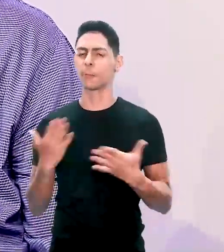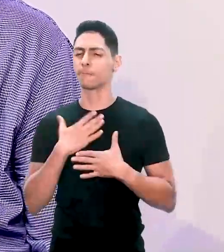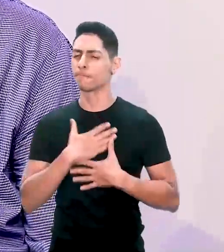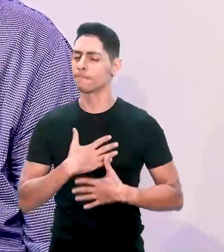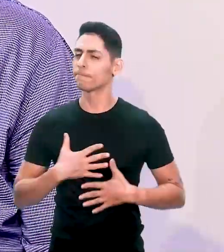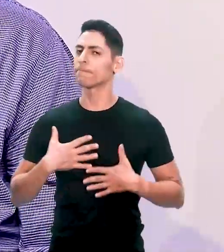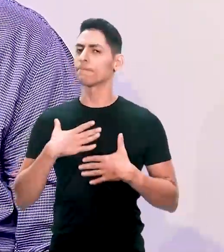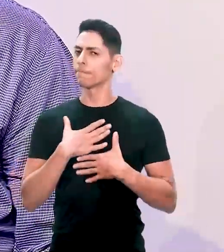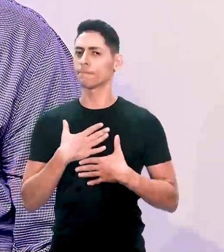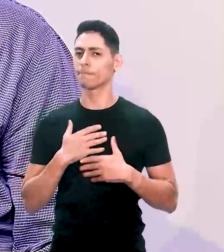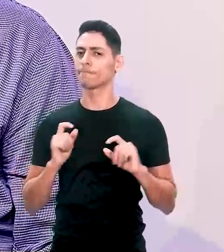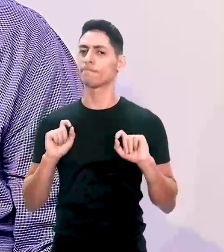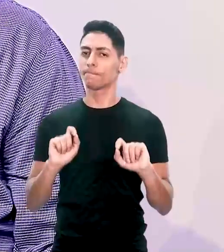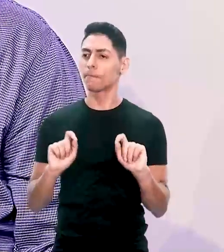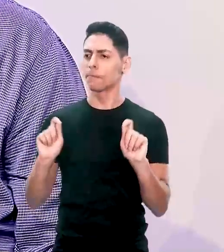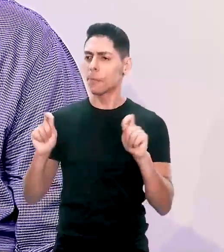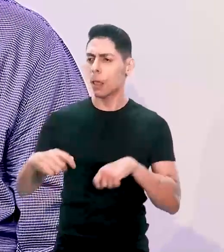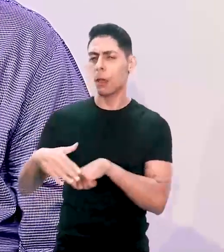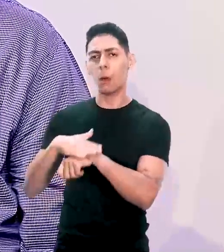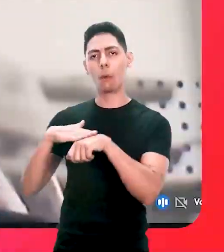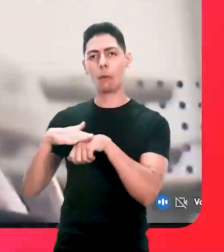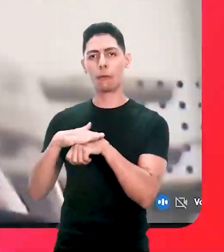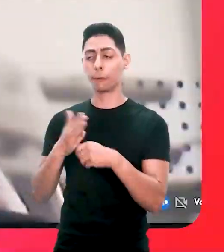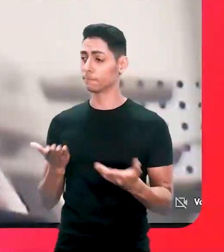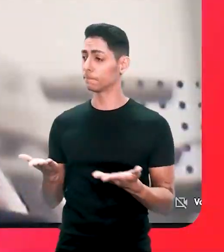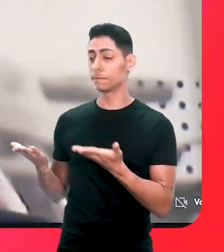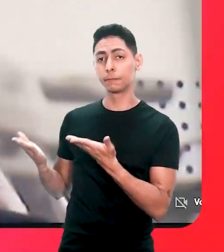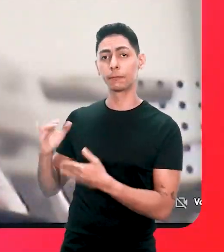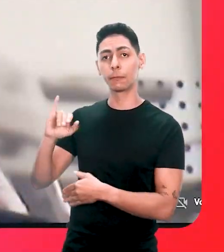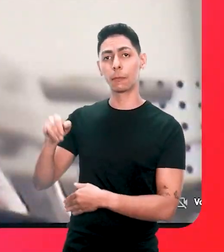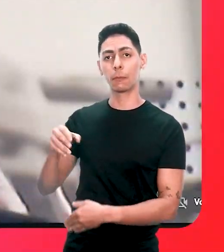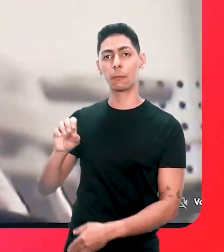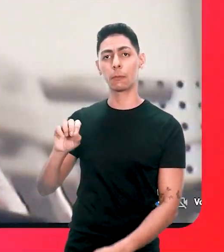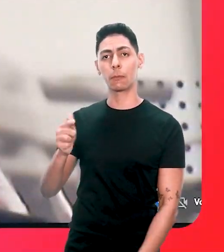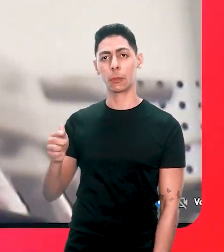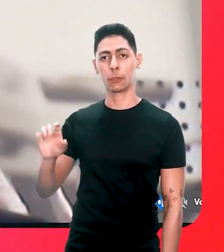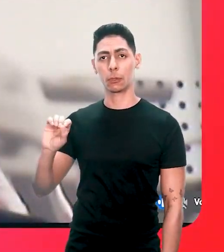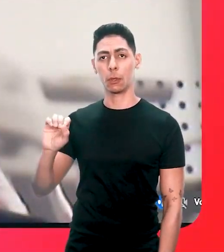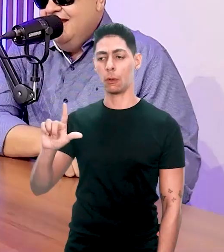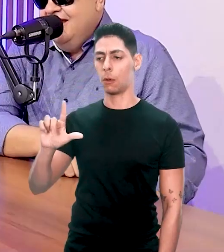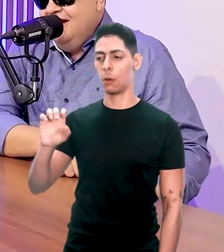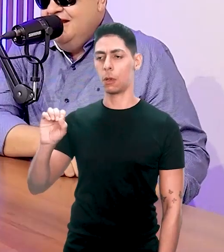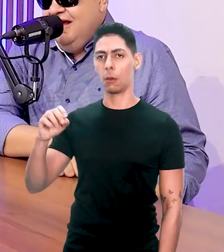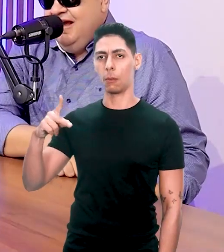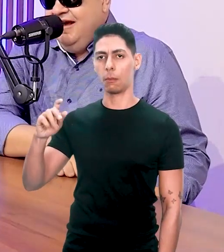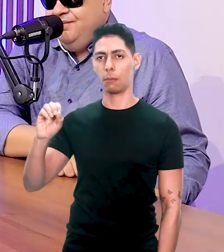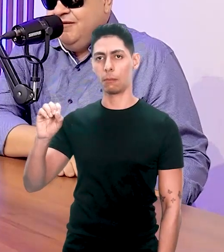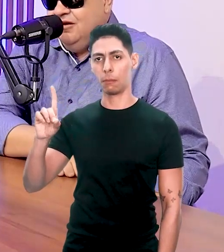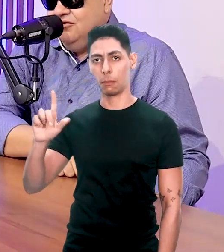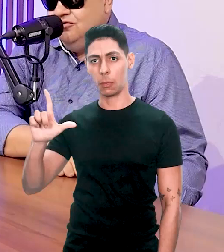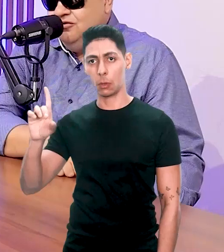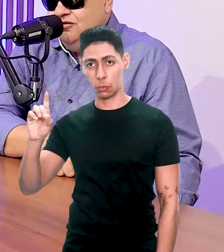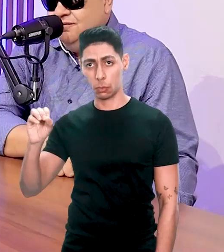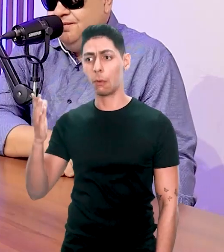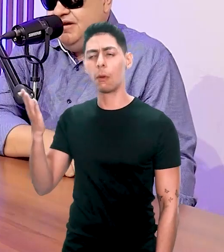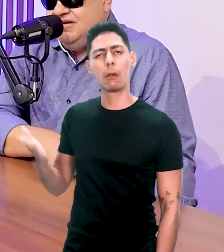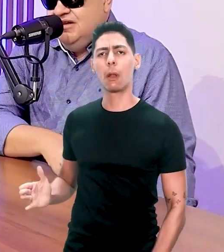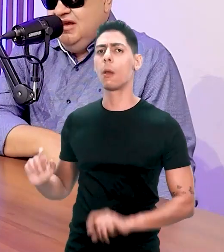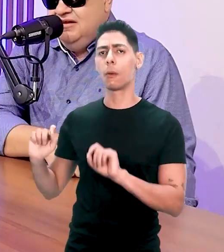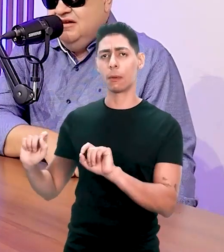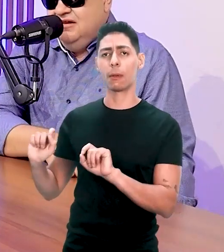a satisfação de conversar com João Leopoldo Petri. Ele é